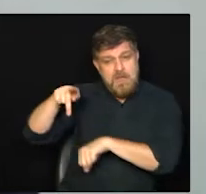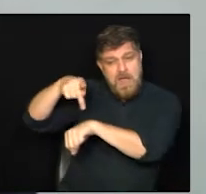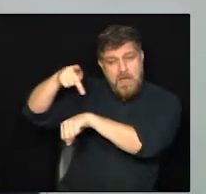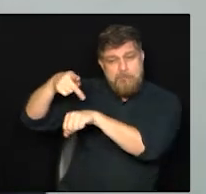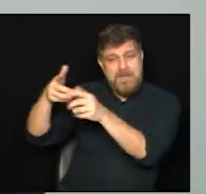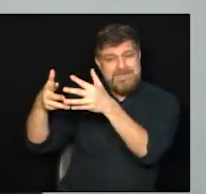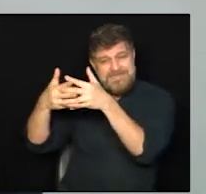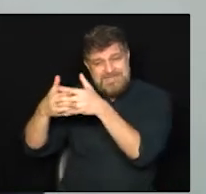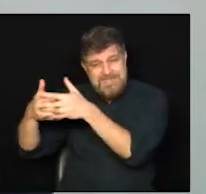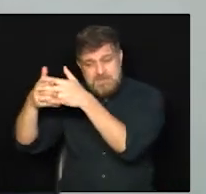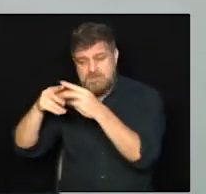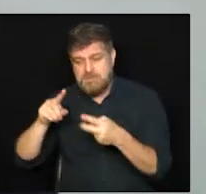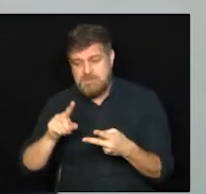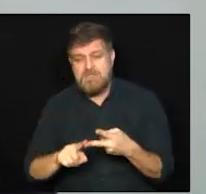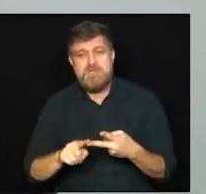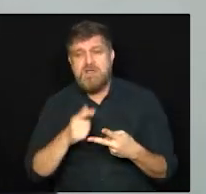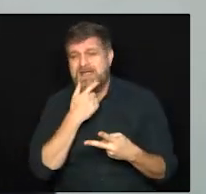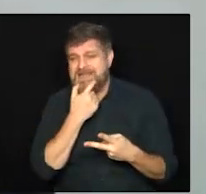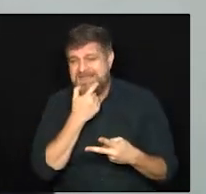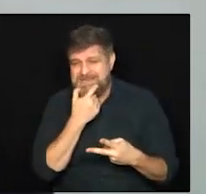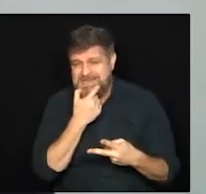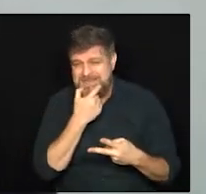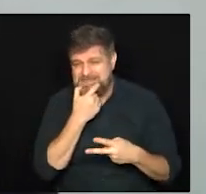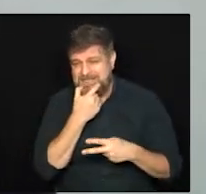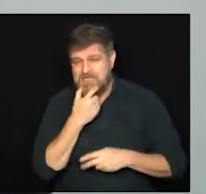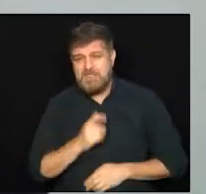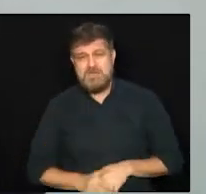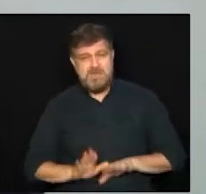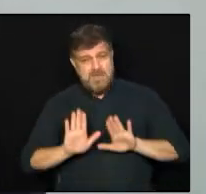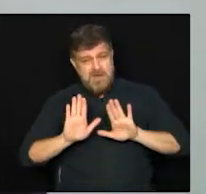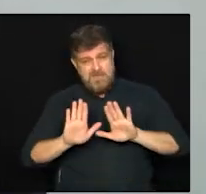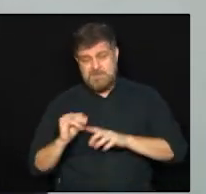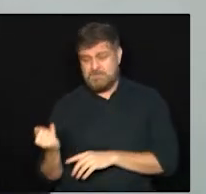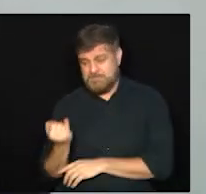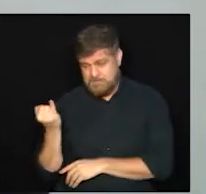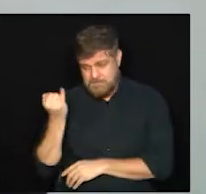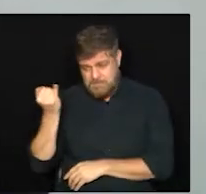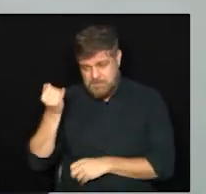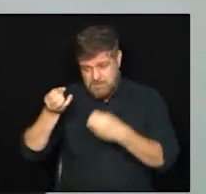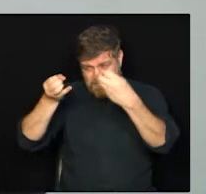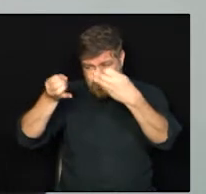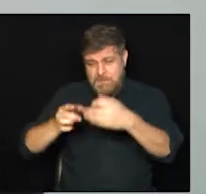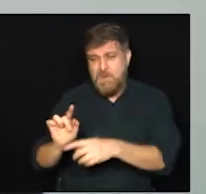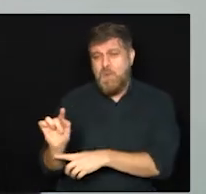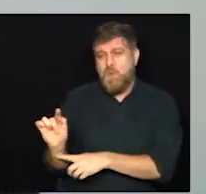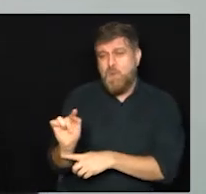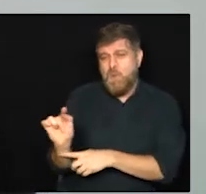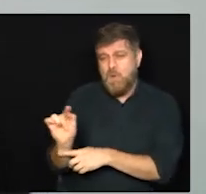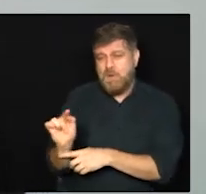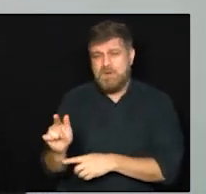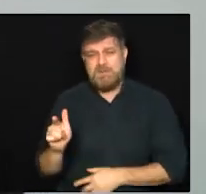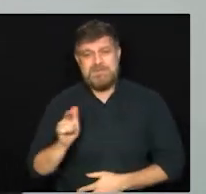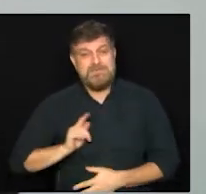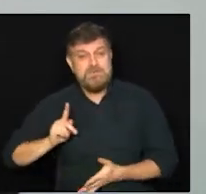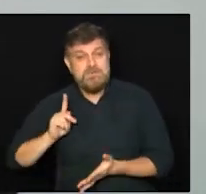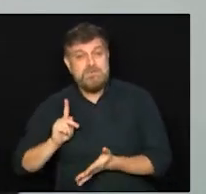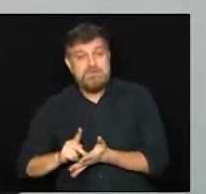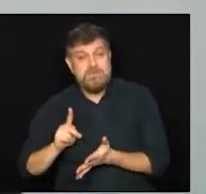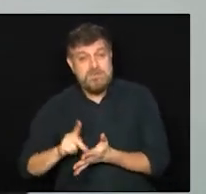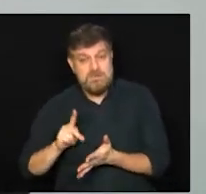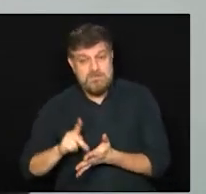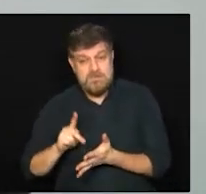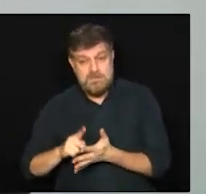vendo Inglaterra. Mas é bem importante deixar claro que o que realmente